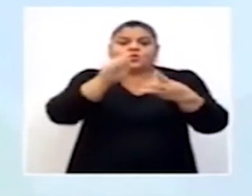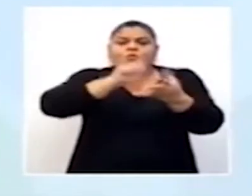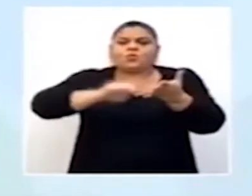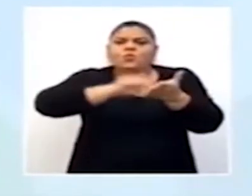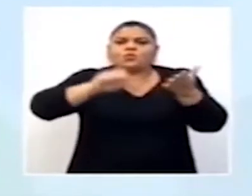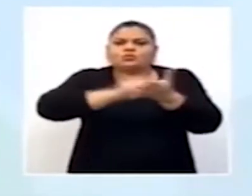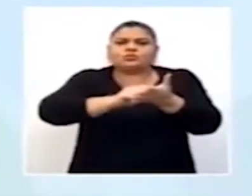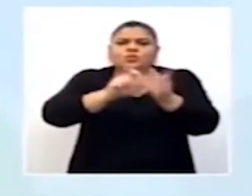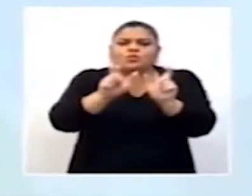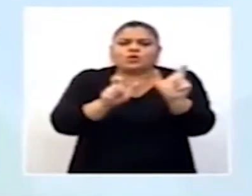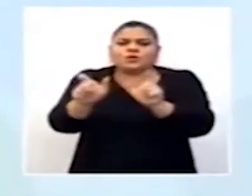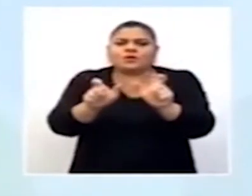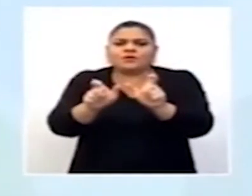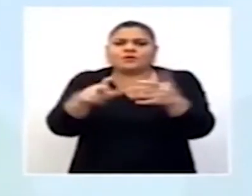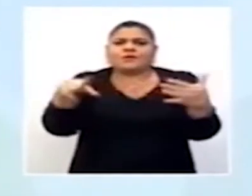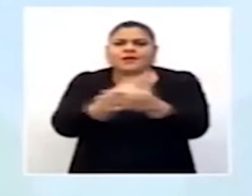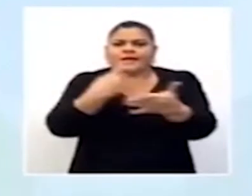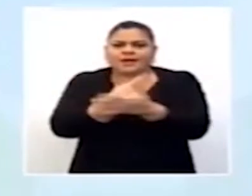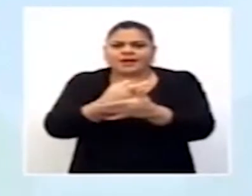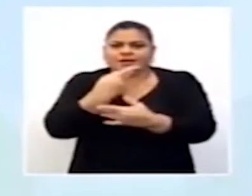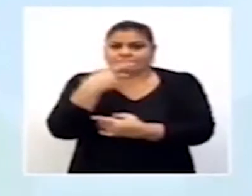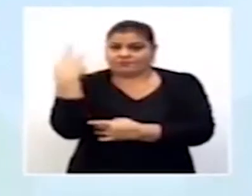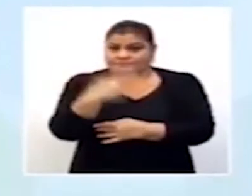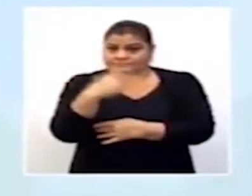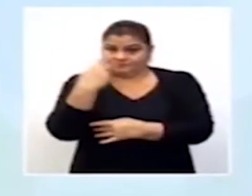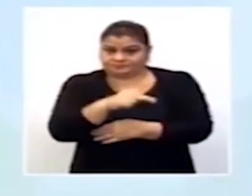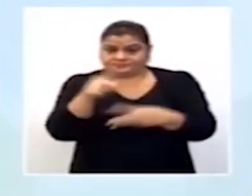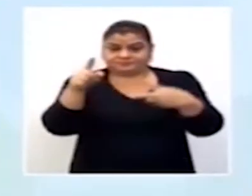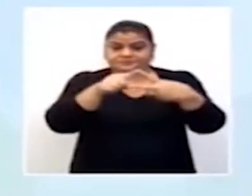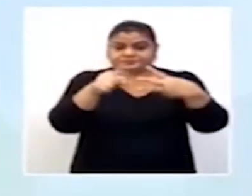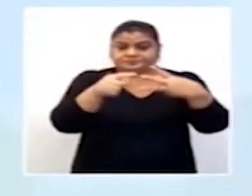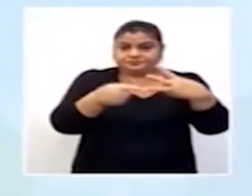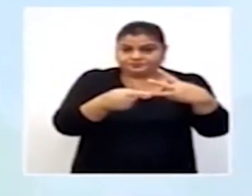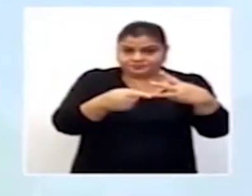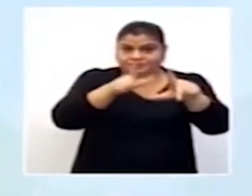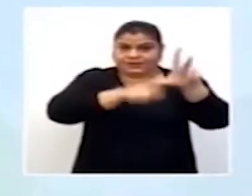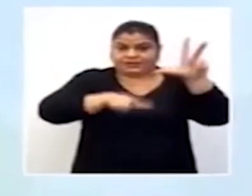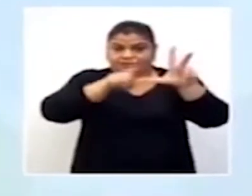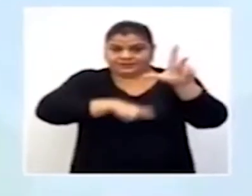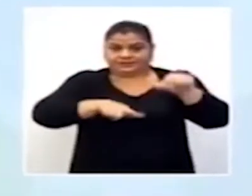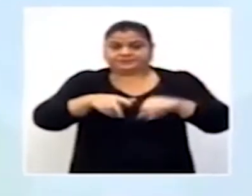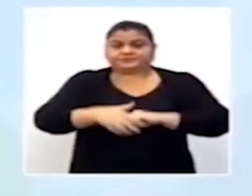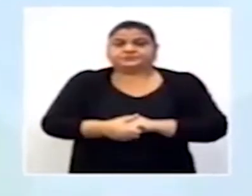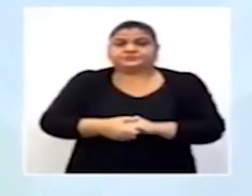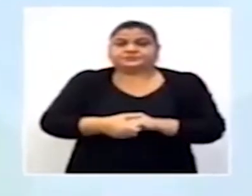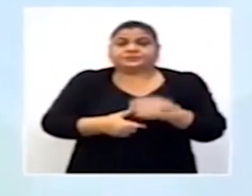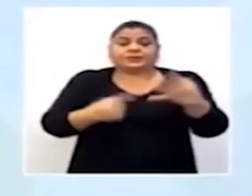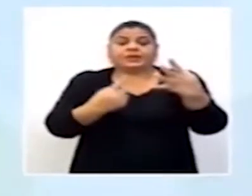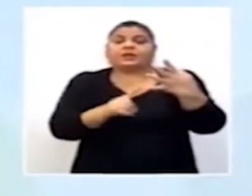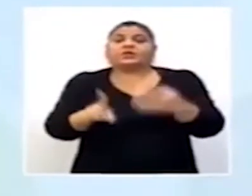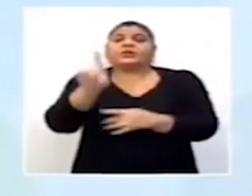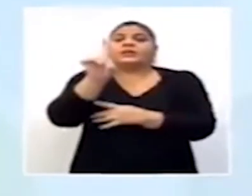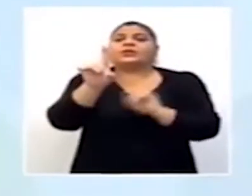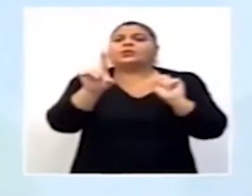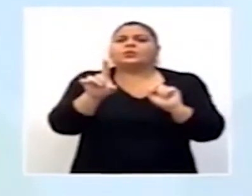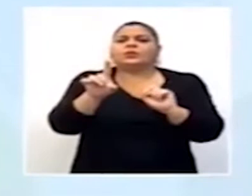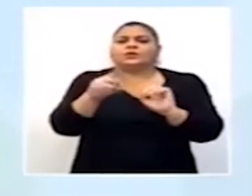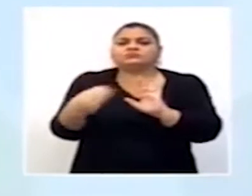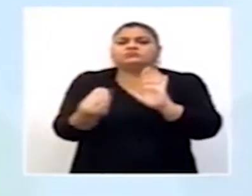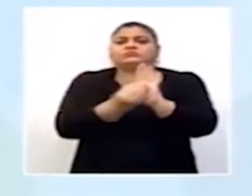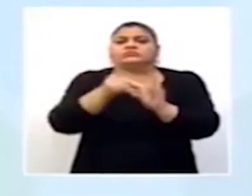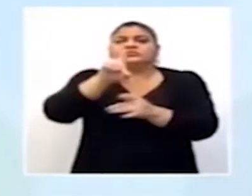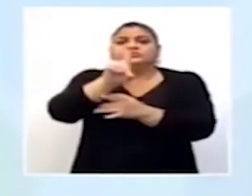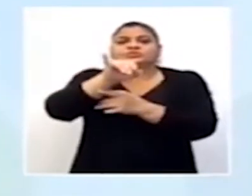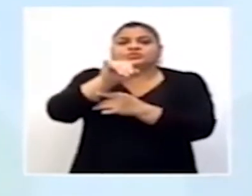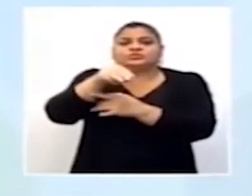equivocadamente a fala da personagem fez não assinalar uma das três e a letra d o emprego do